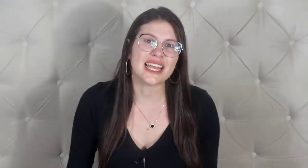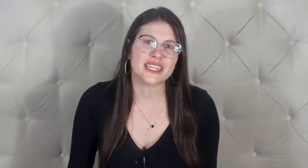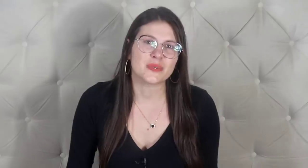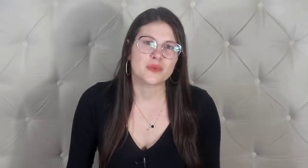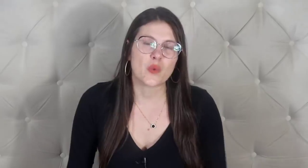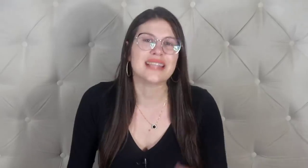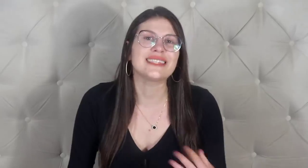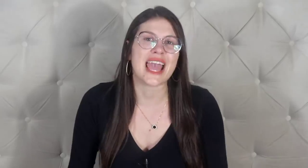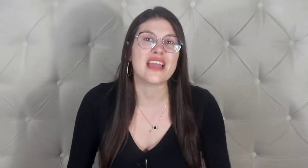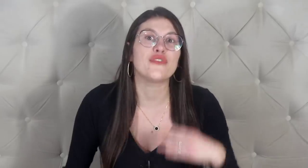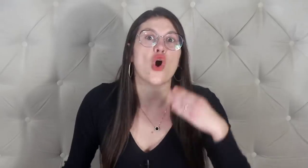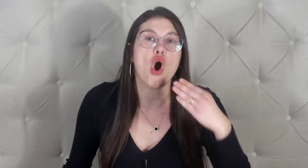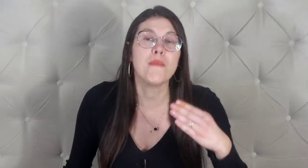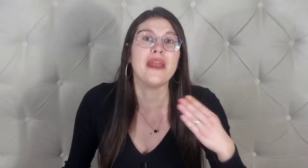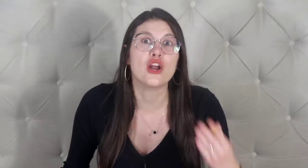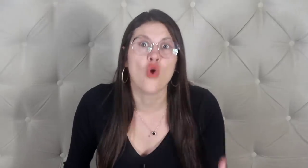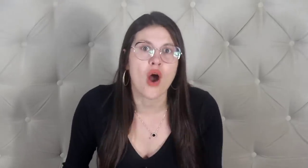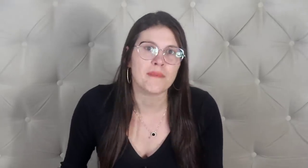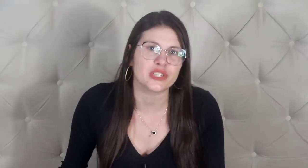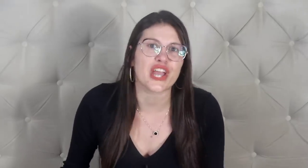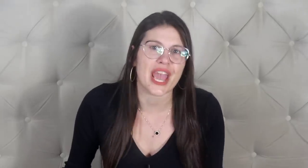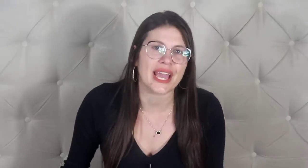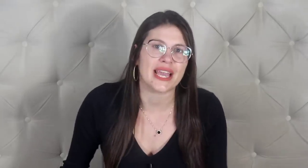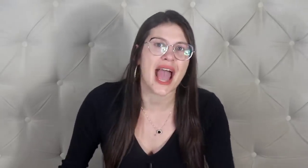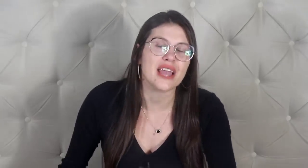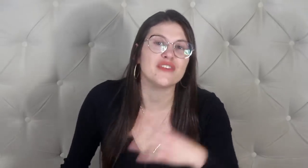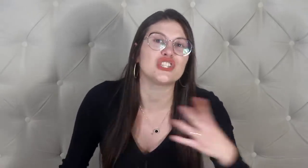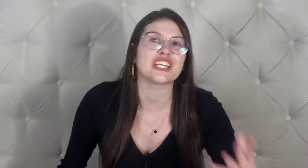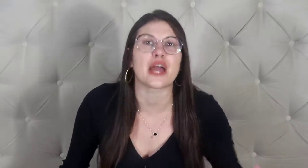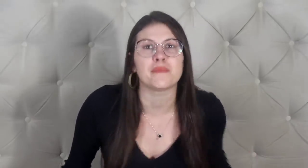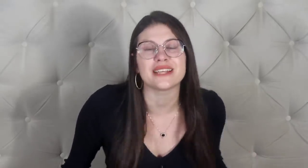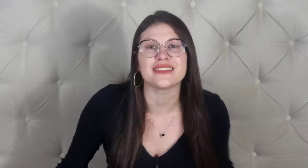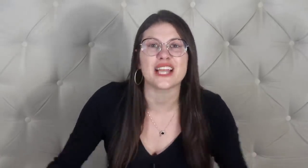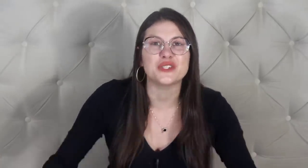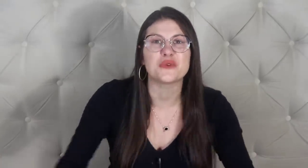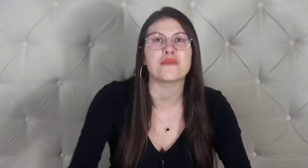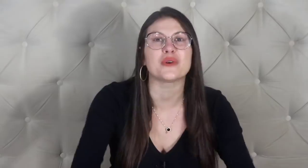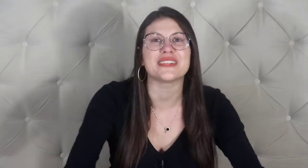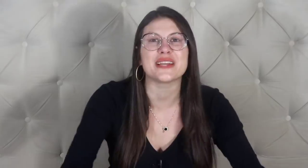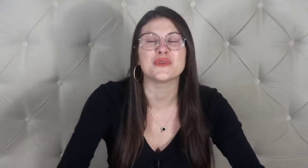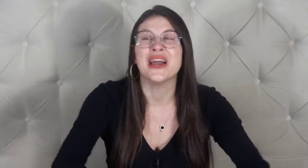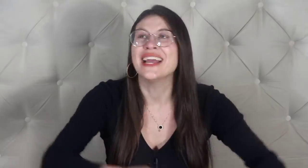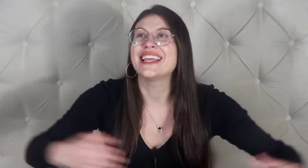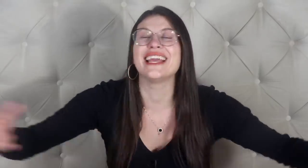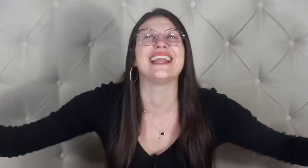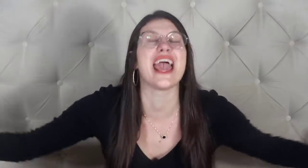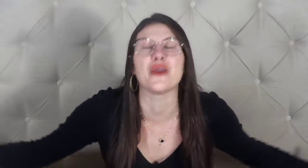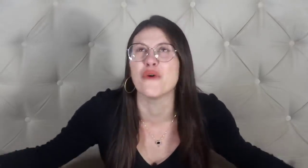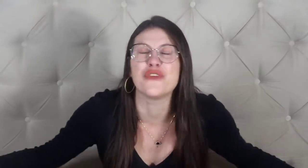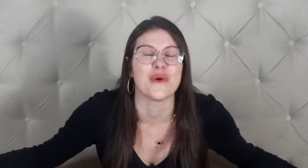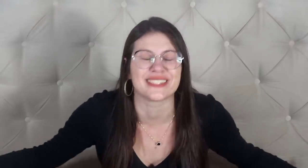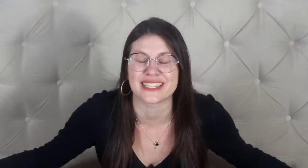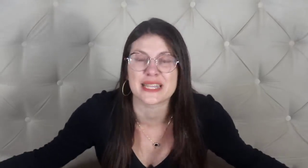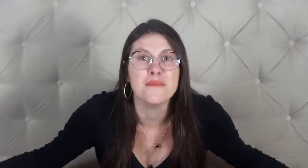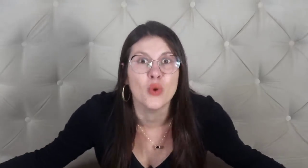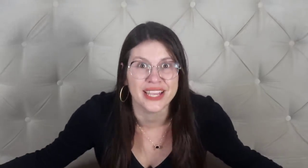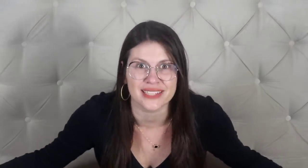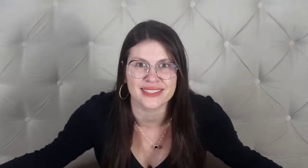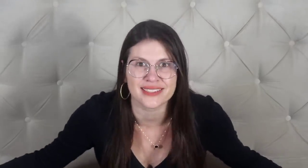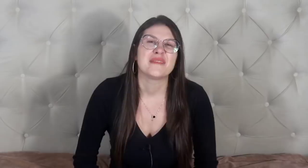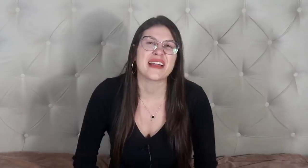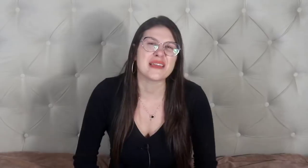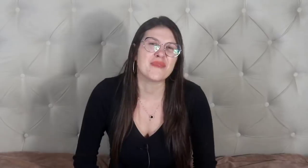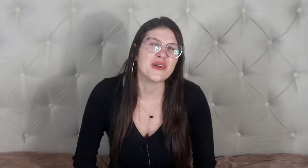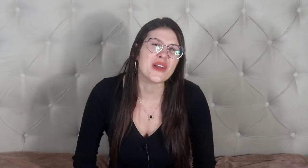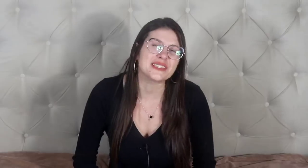Vocês entenderam? O STF obrigou a PGR a investigar o presidente num processo que nem ouviu as